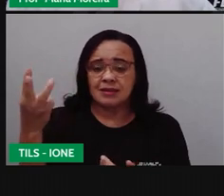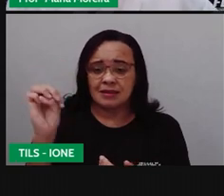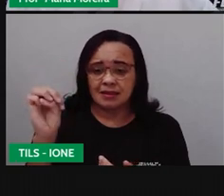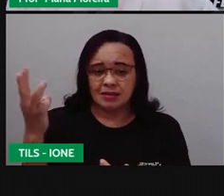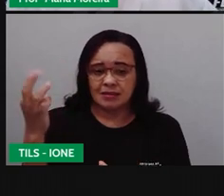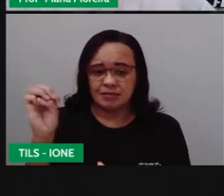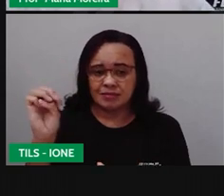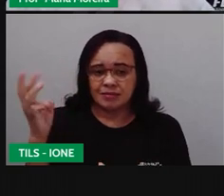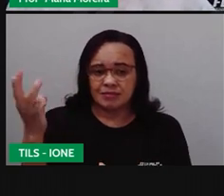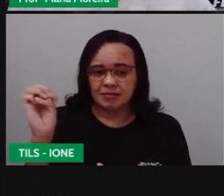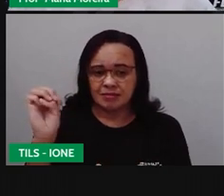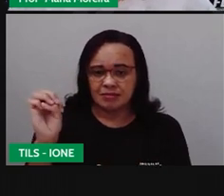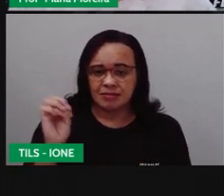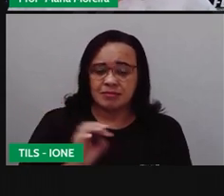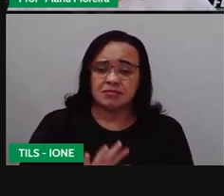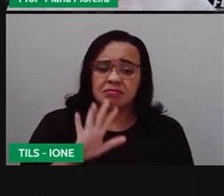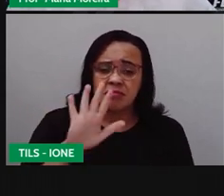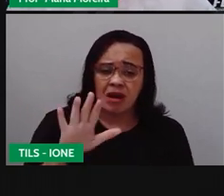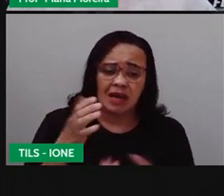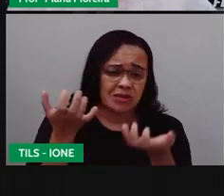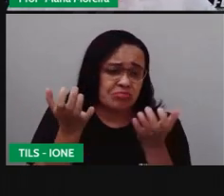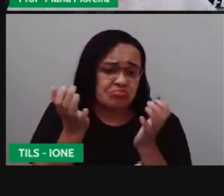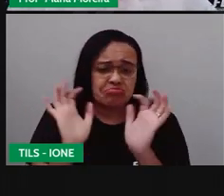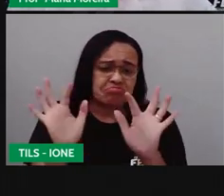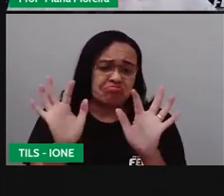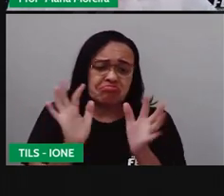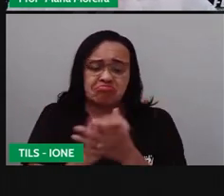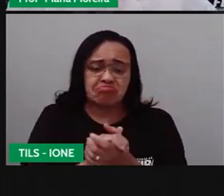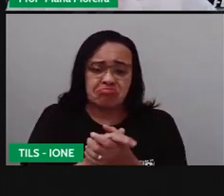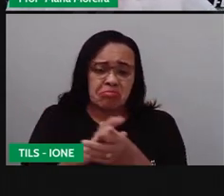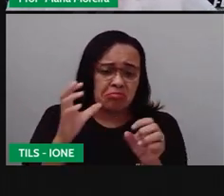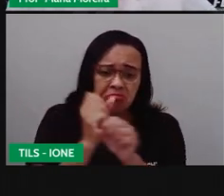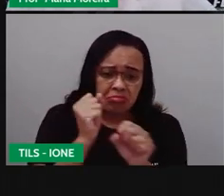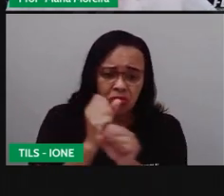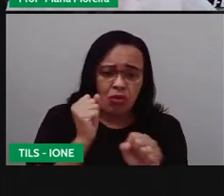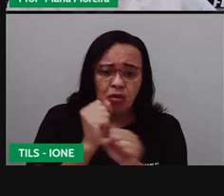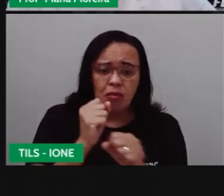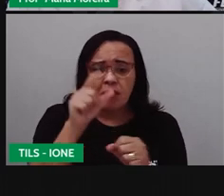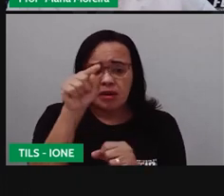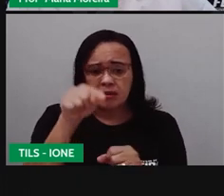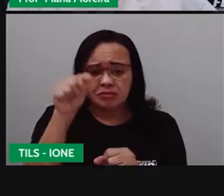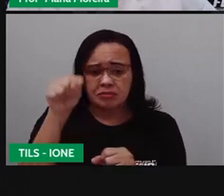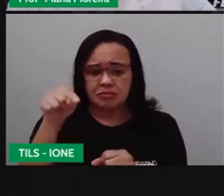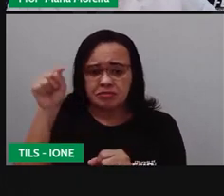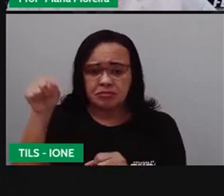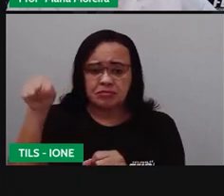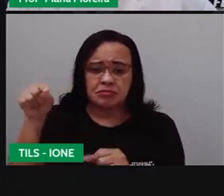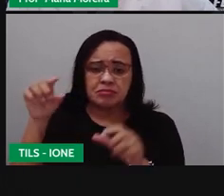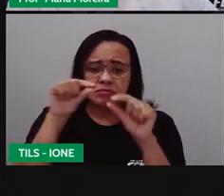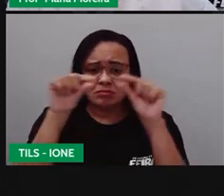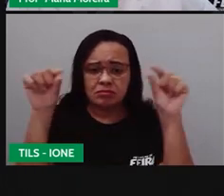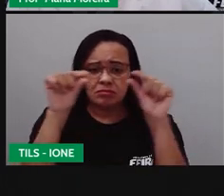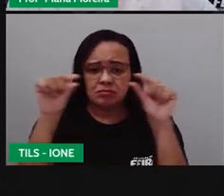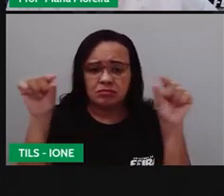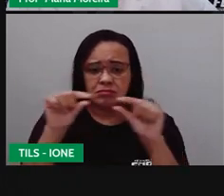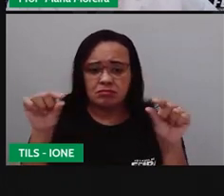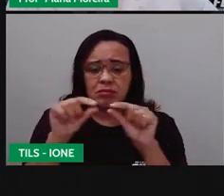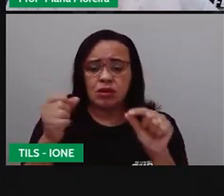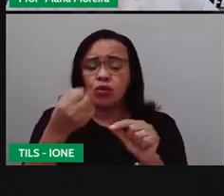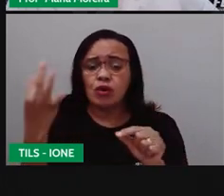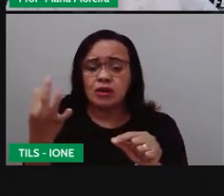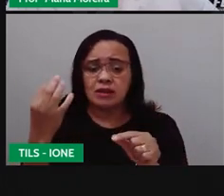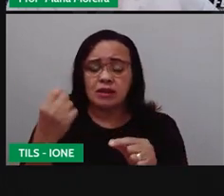30. Mas se eu não quiser fazer o quê? Pelas colunas, eu vou fazer pelas linhas, né? Assim, ó. Quantas linhas eu